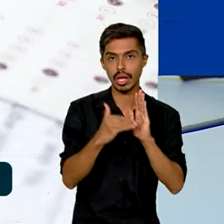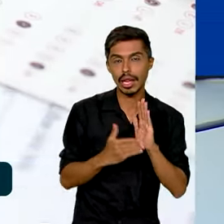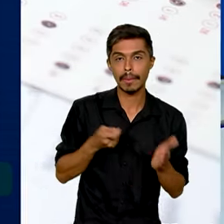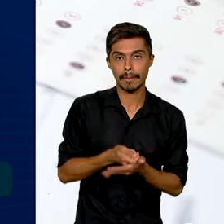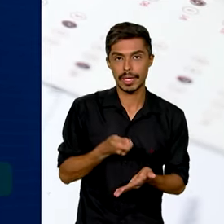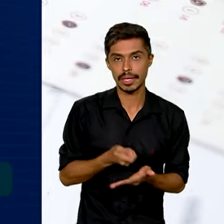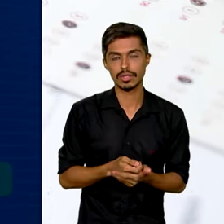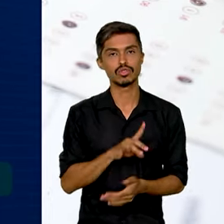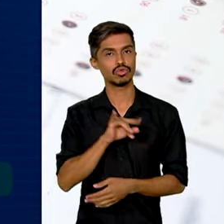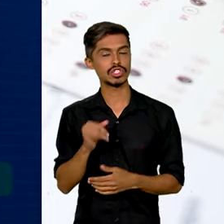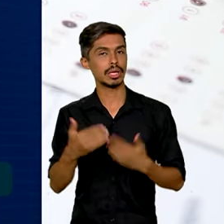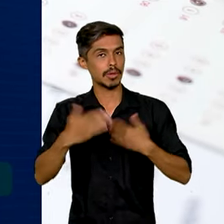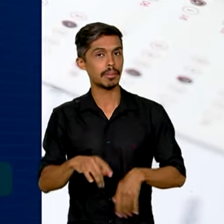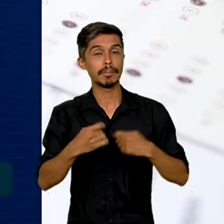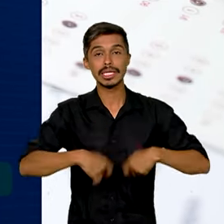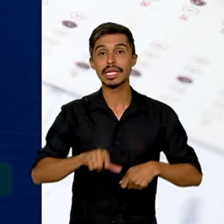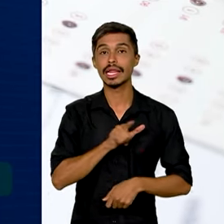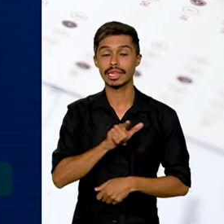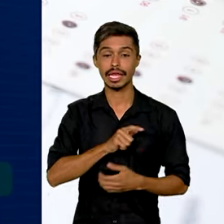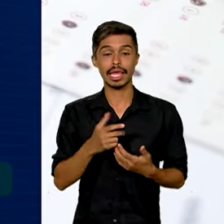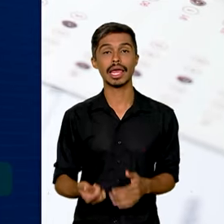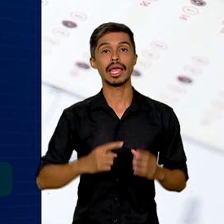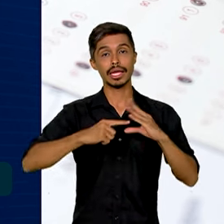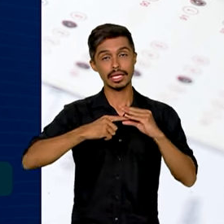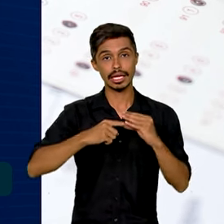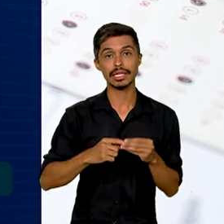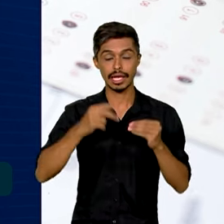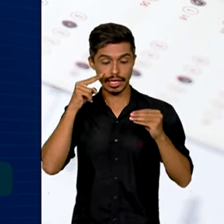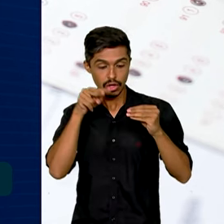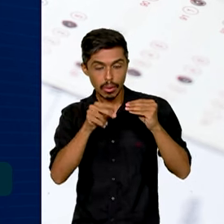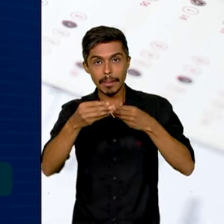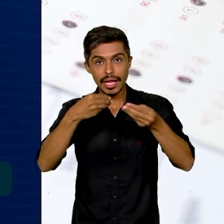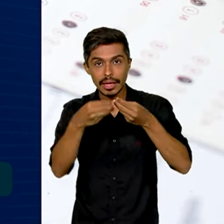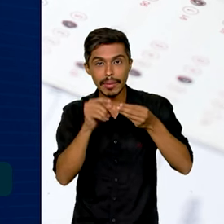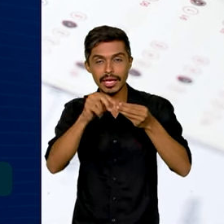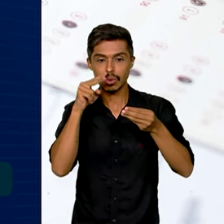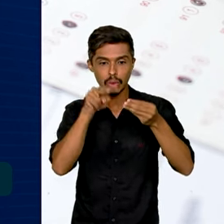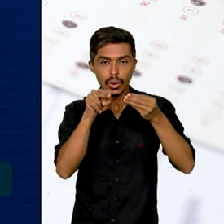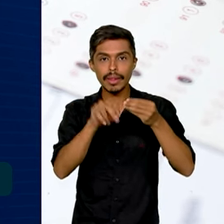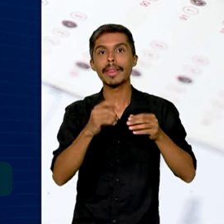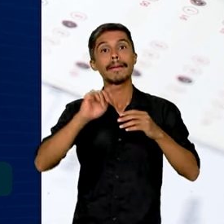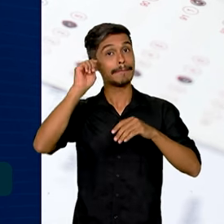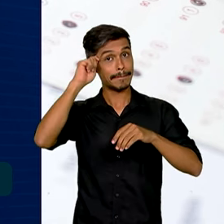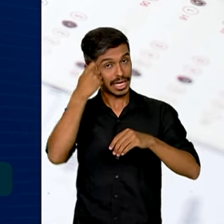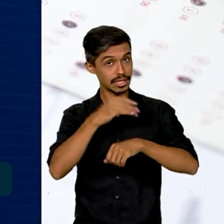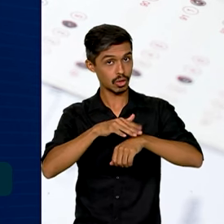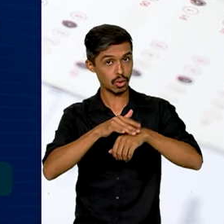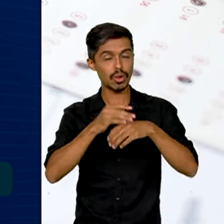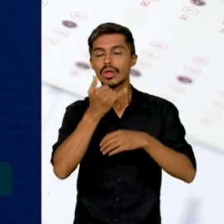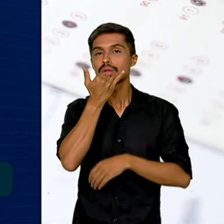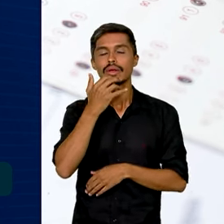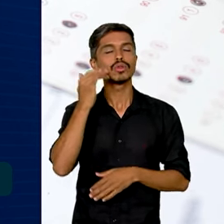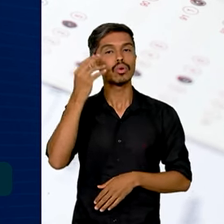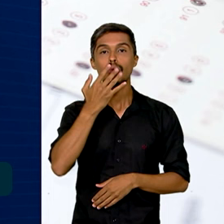obrigatórios. No dia da prova, é preciso levar caneta esferográfica transparente com tinta preta, RG ou